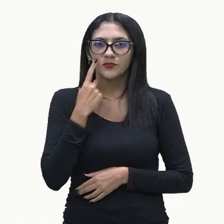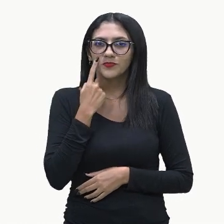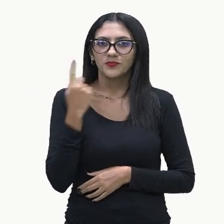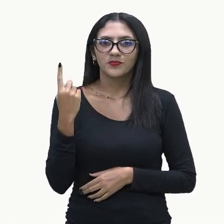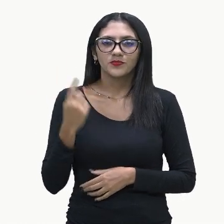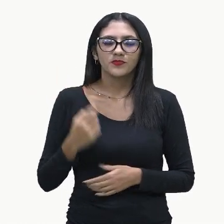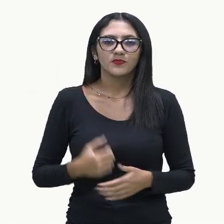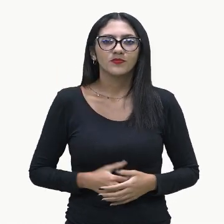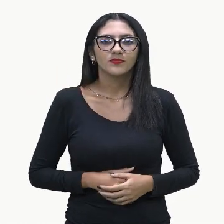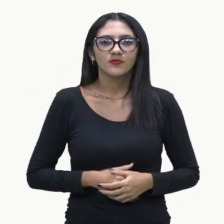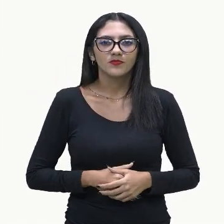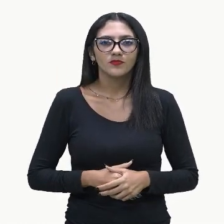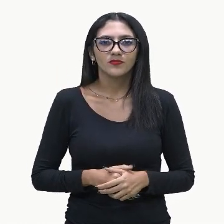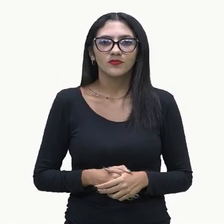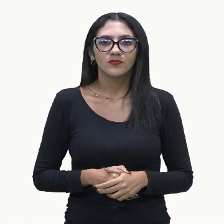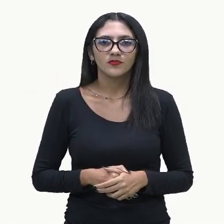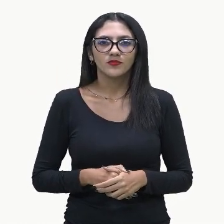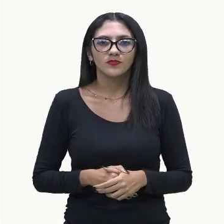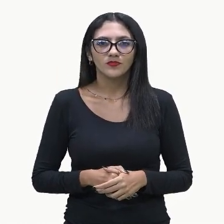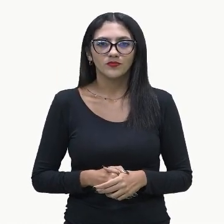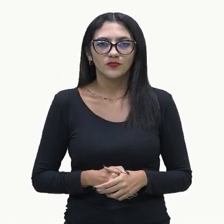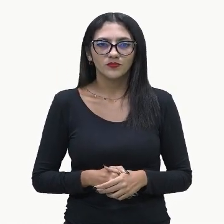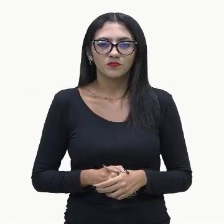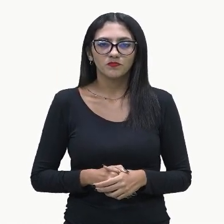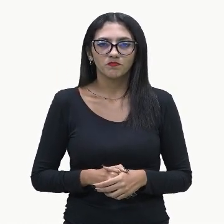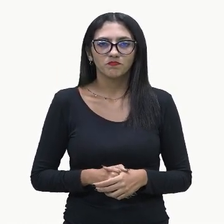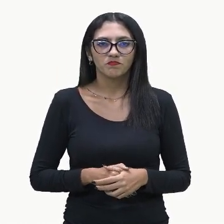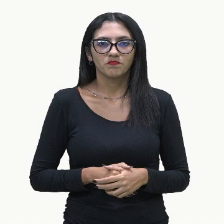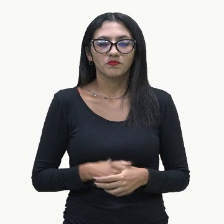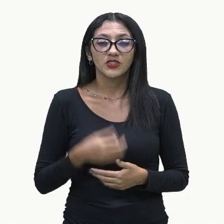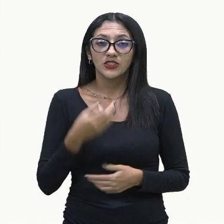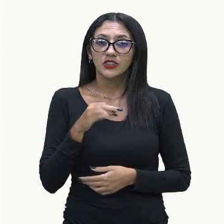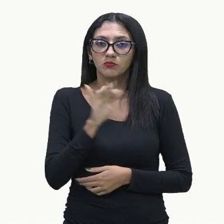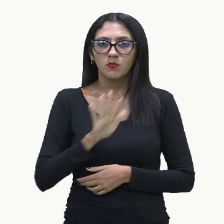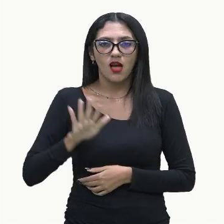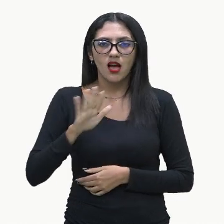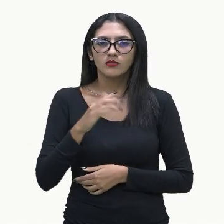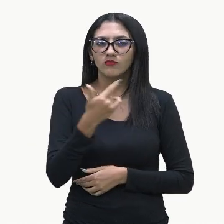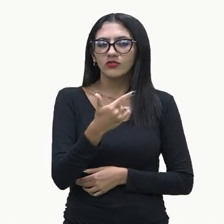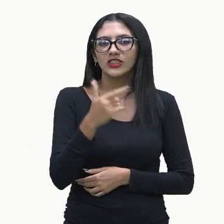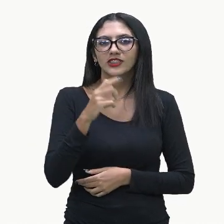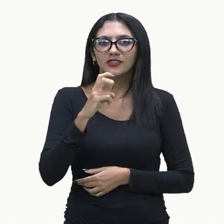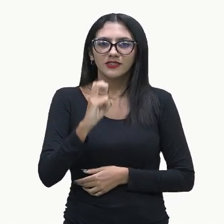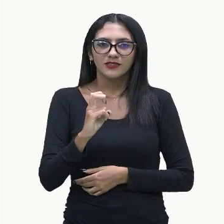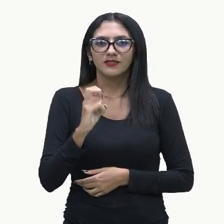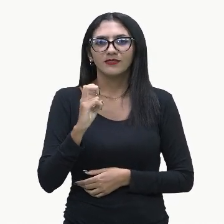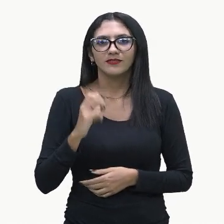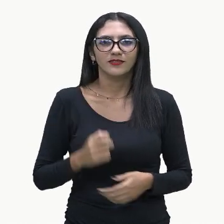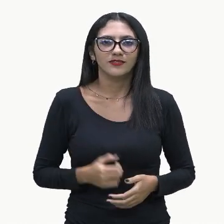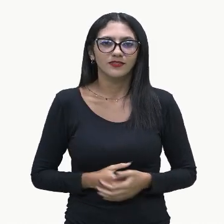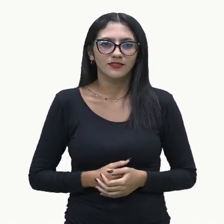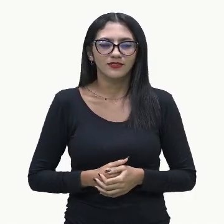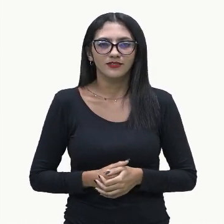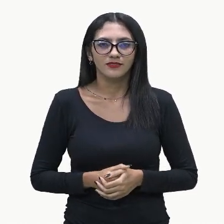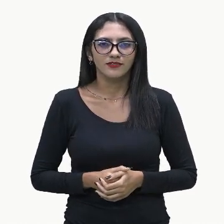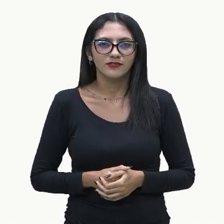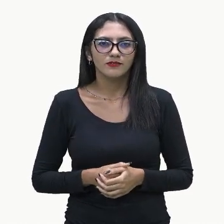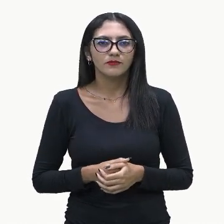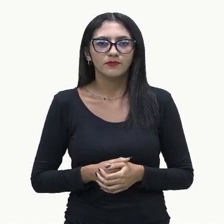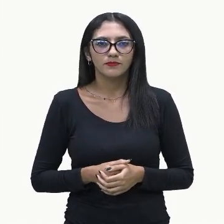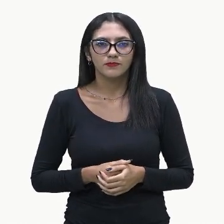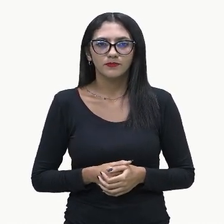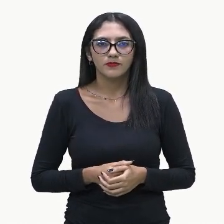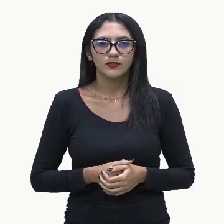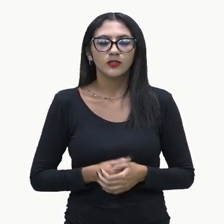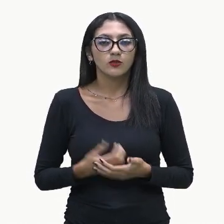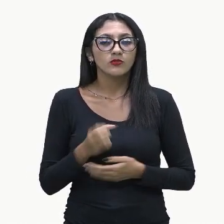17, 18, 19, 20, 21, 22, 23, 24, 25. Então, observe que se eu somar